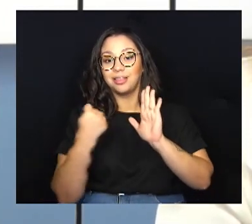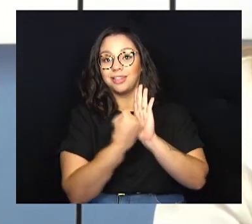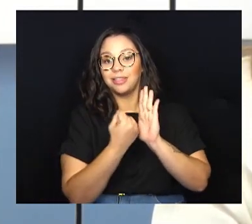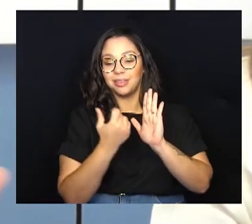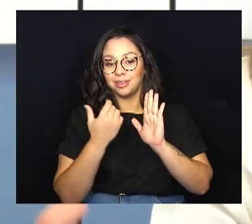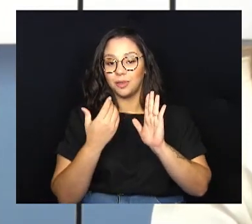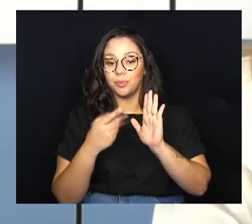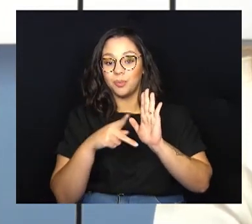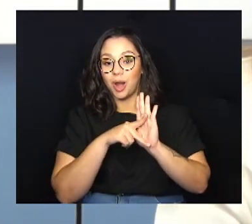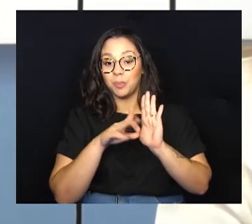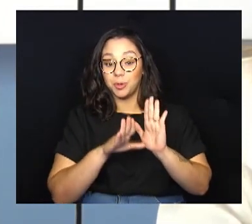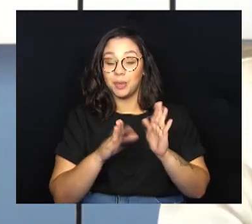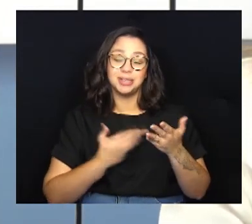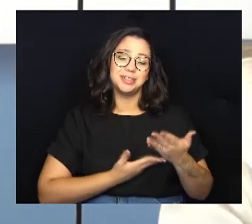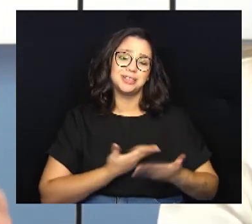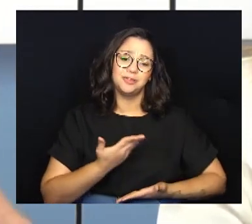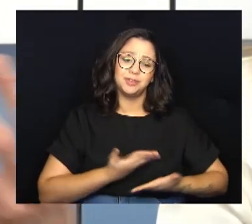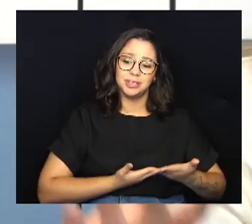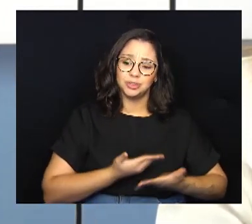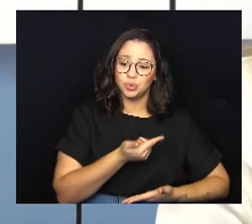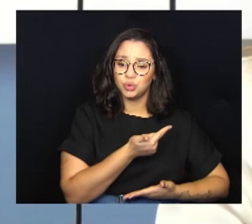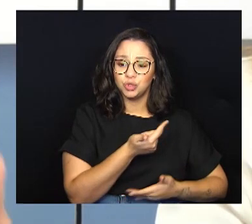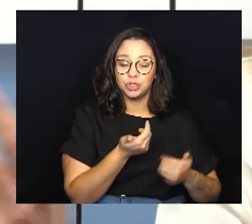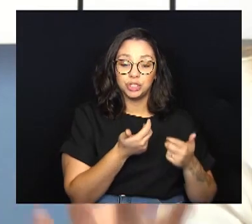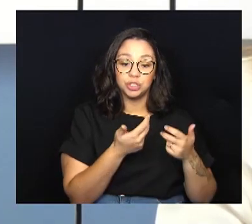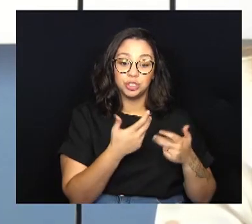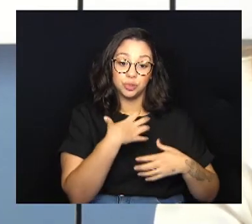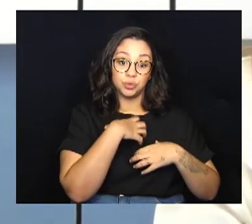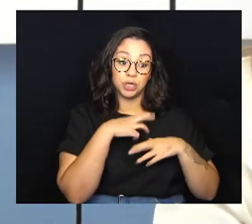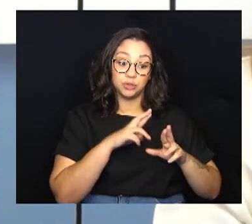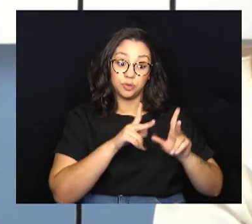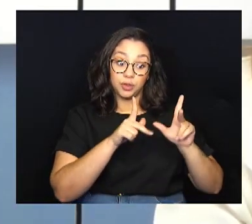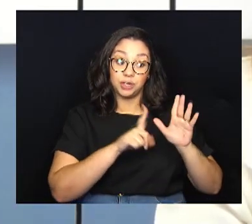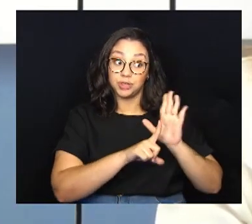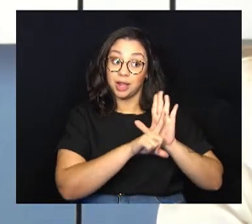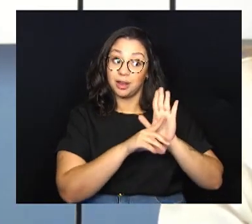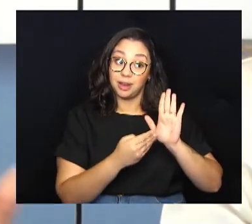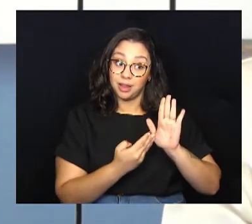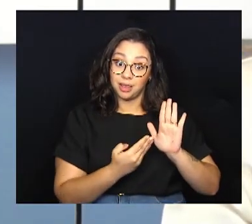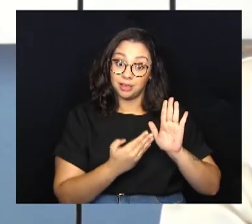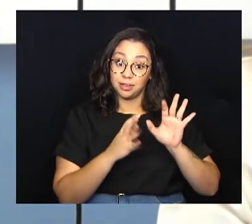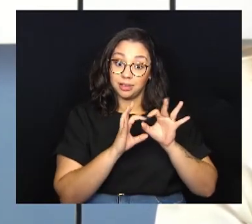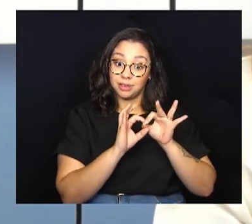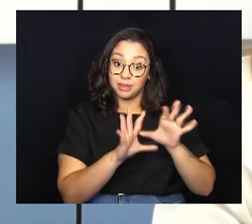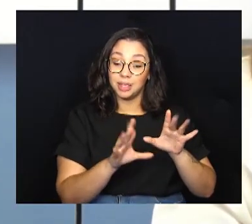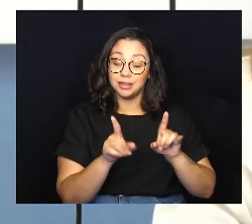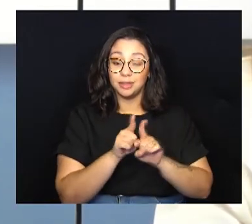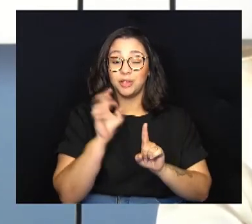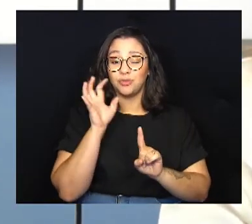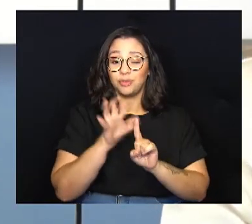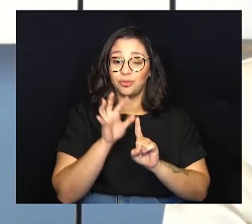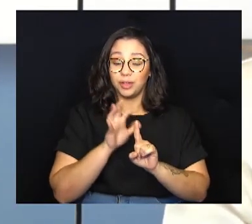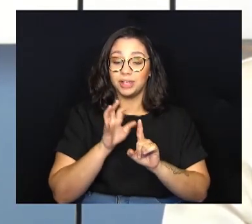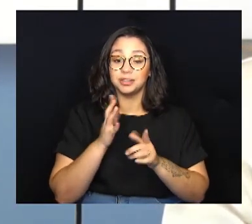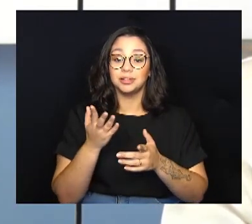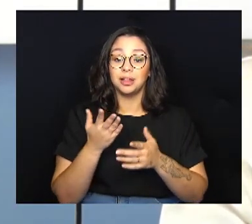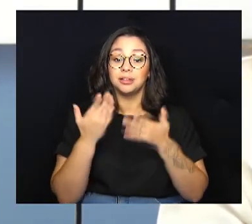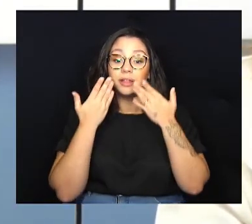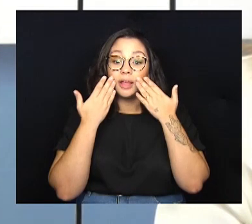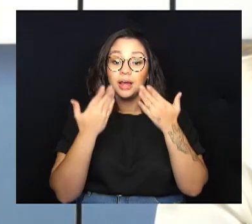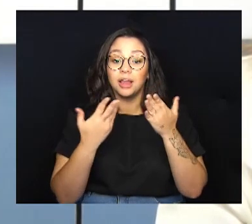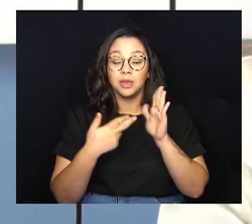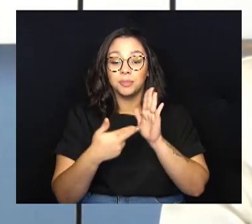havia adiantado, a partir do bloco seguinte, nós vamos contar aqui com o Vinícius também, que é psicólogo da FEBRACT, a Federação Brasileira